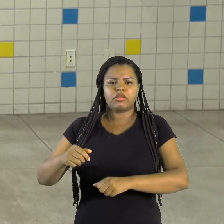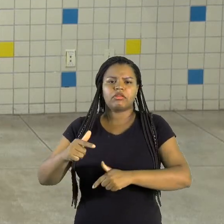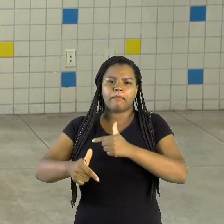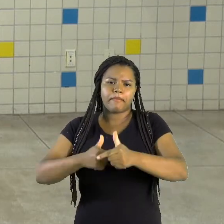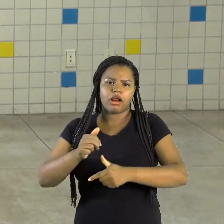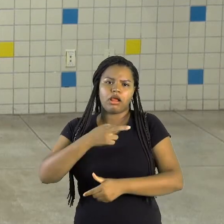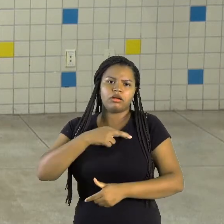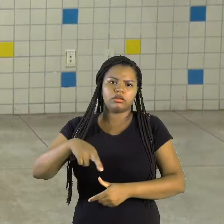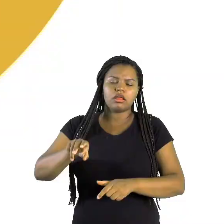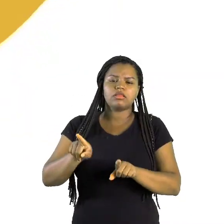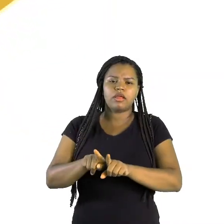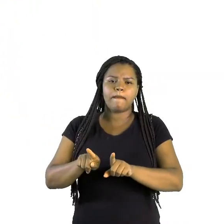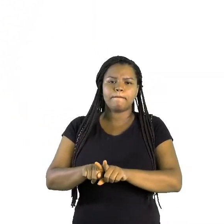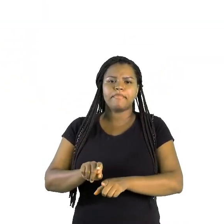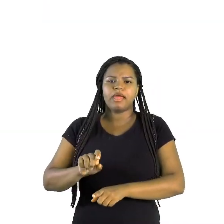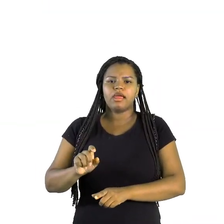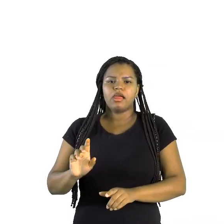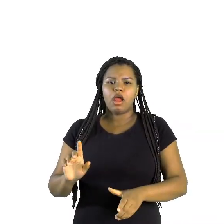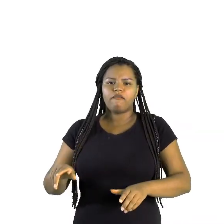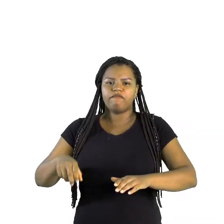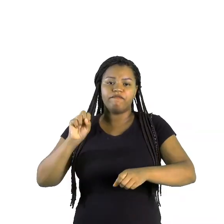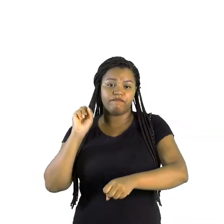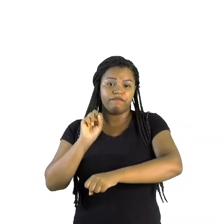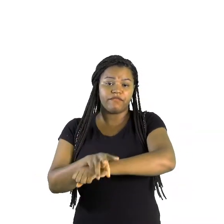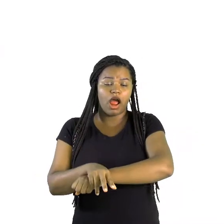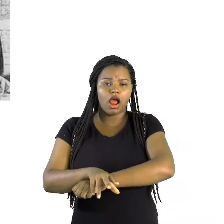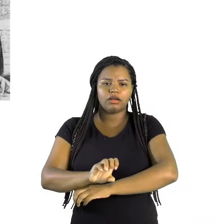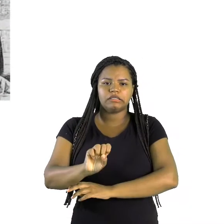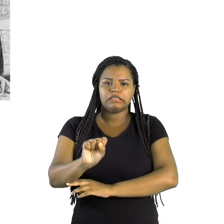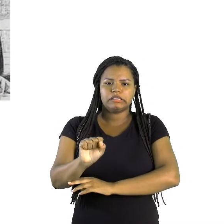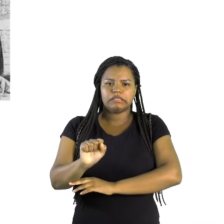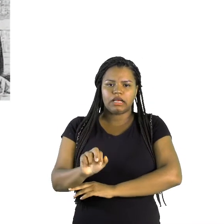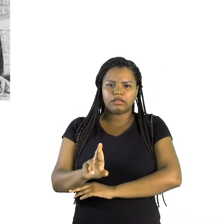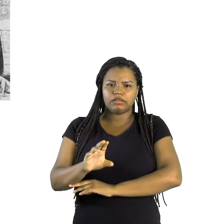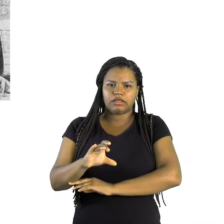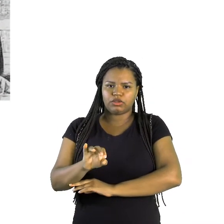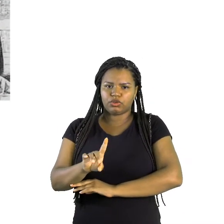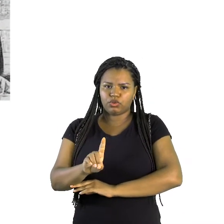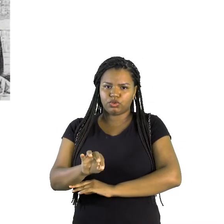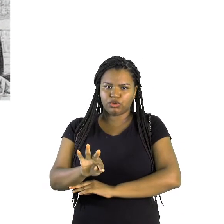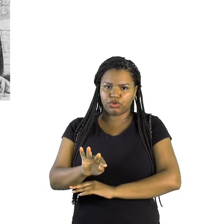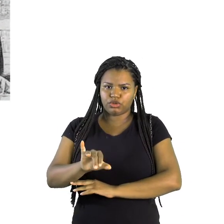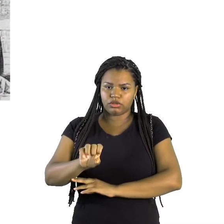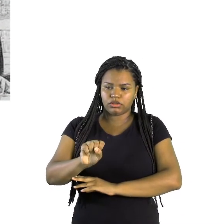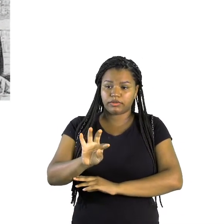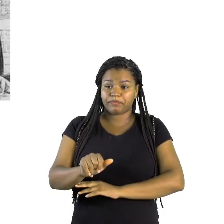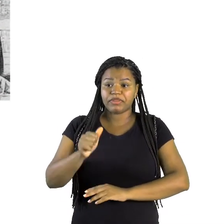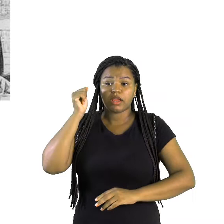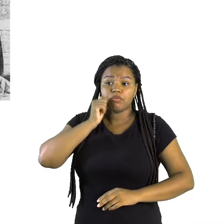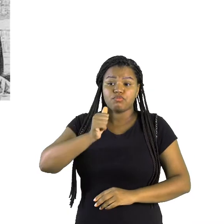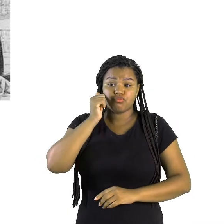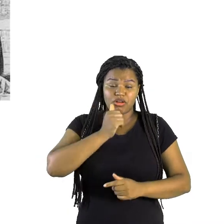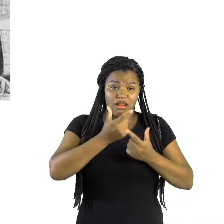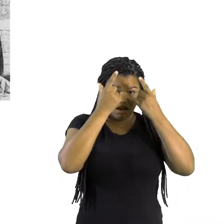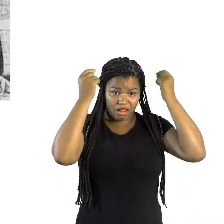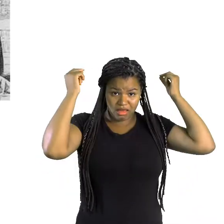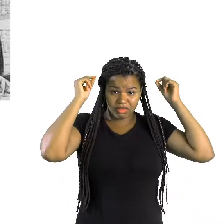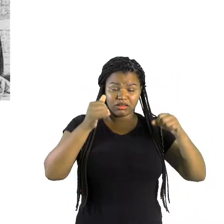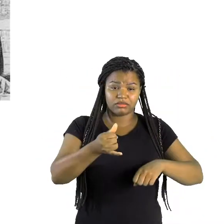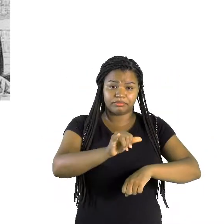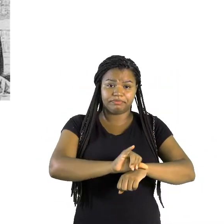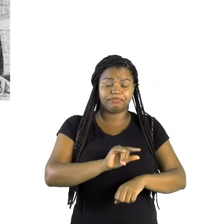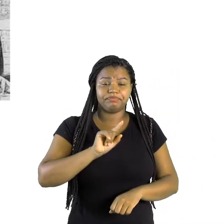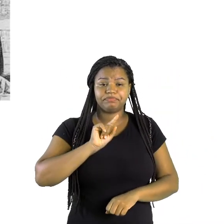cargo de sacerdotisa. As mulheres em Atenas. Cada cidade-estado grego tinha sua forma de